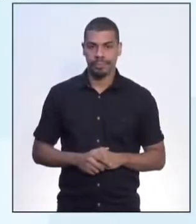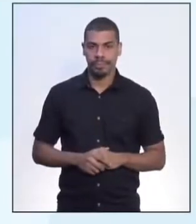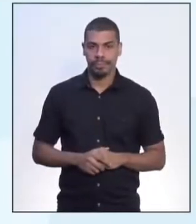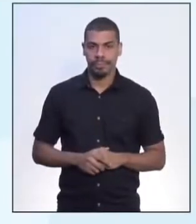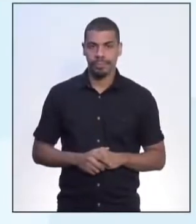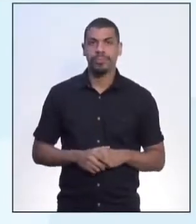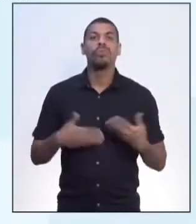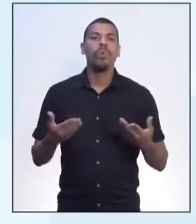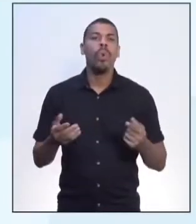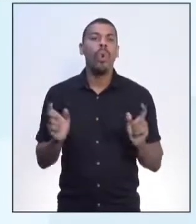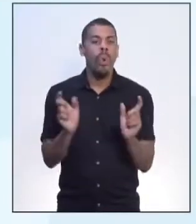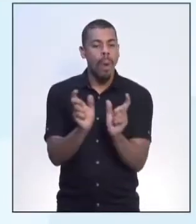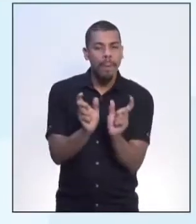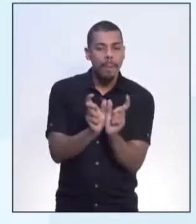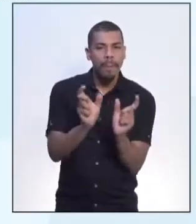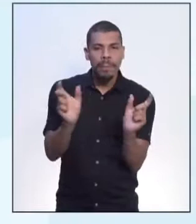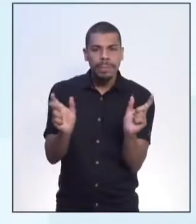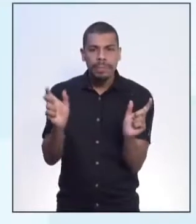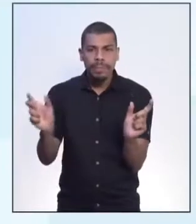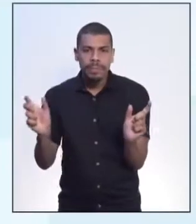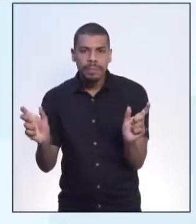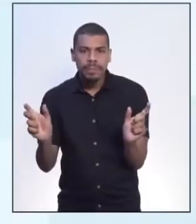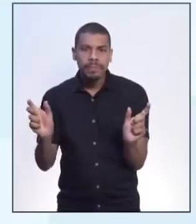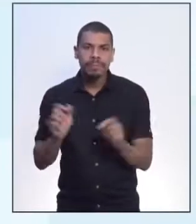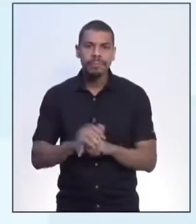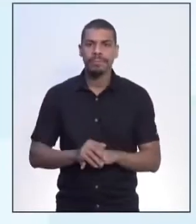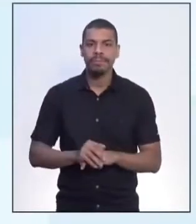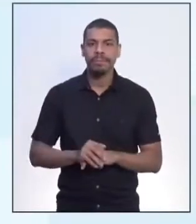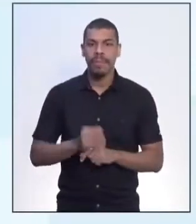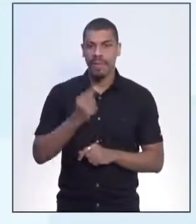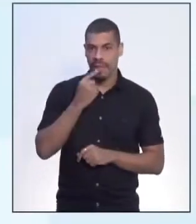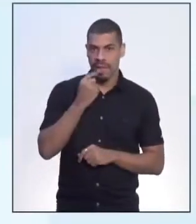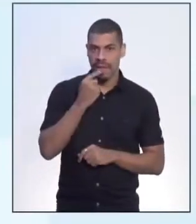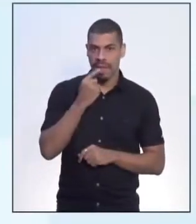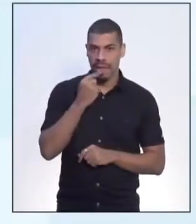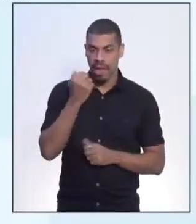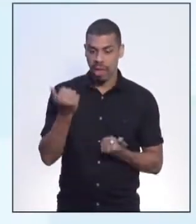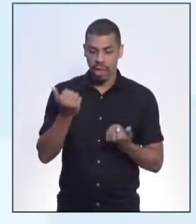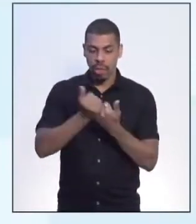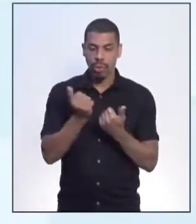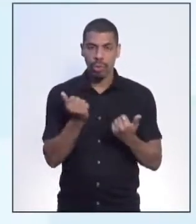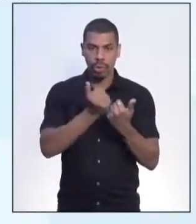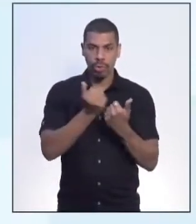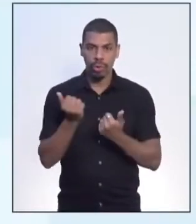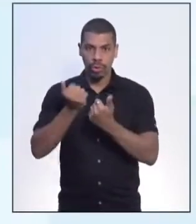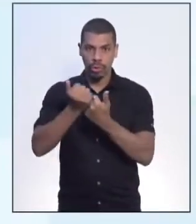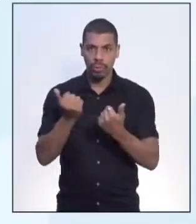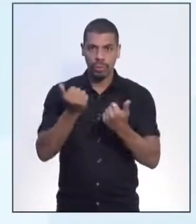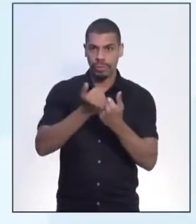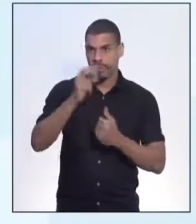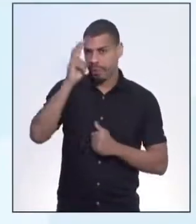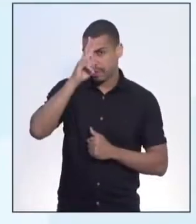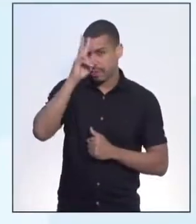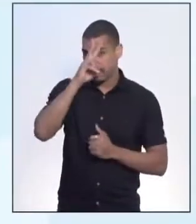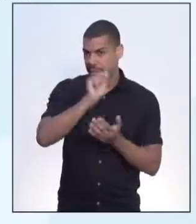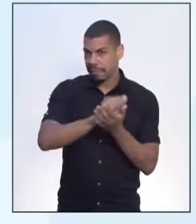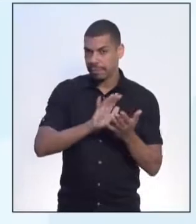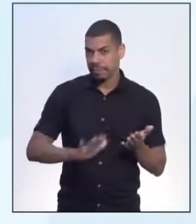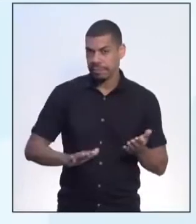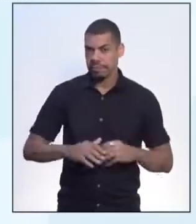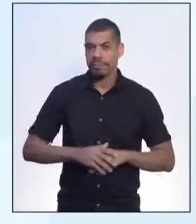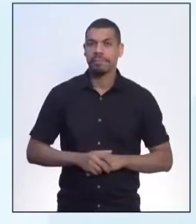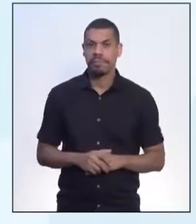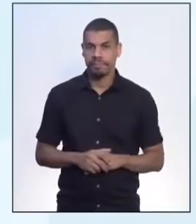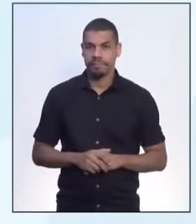school. Qual é o link word de sequência que eu vou usar? Nós já fizemos esse mesmo exercício, lembra, Ed? Sim,